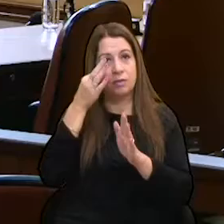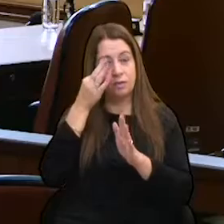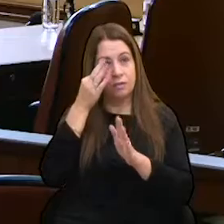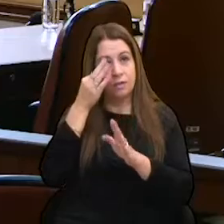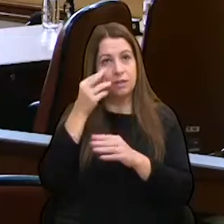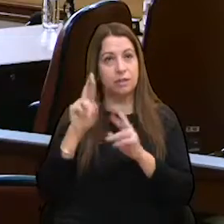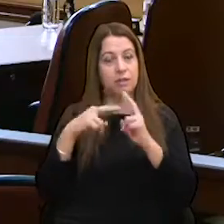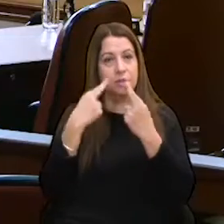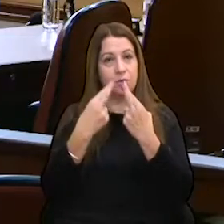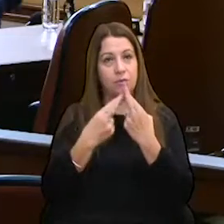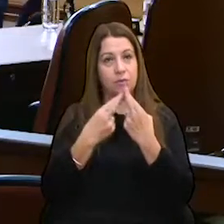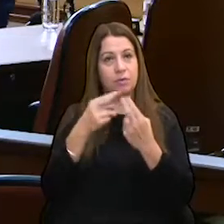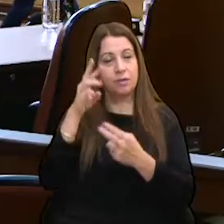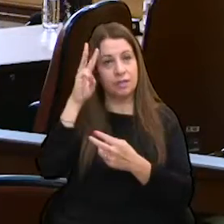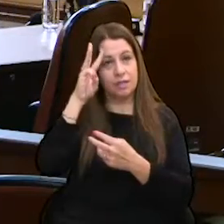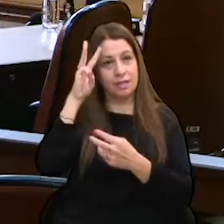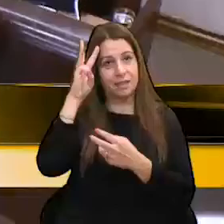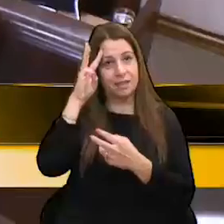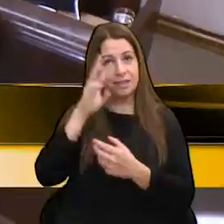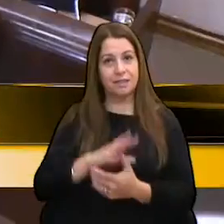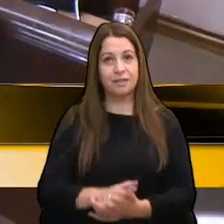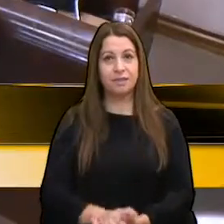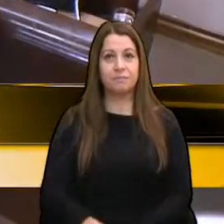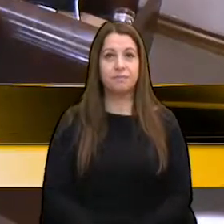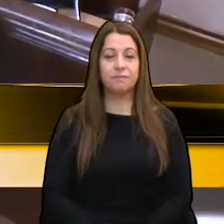da sessão ordinária dessa terça-feira.